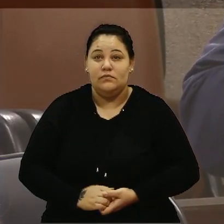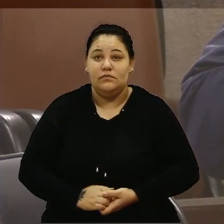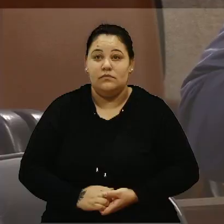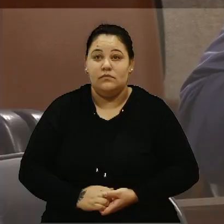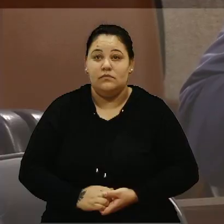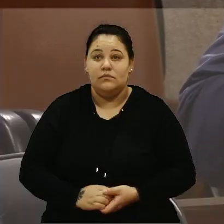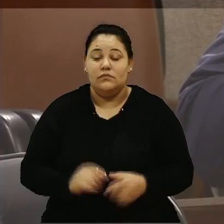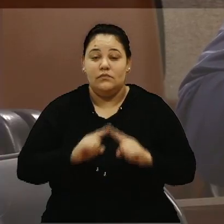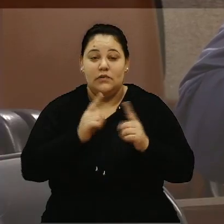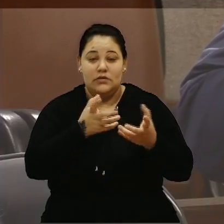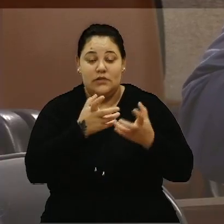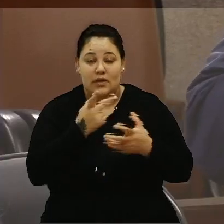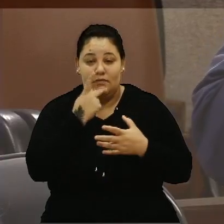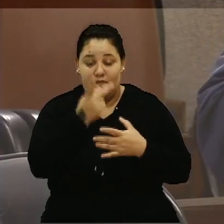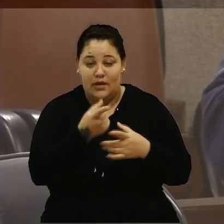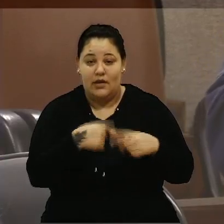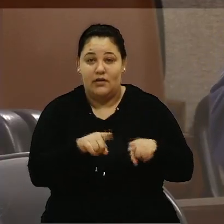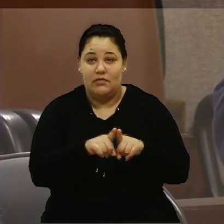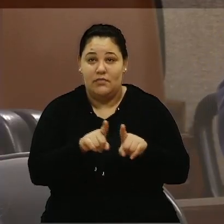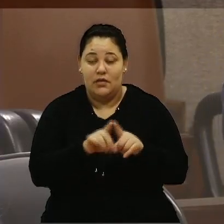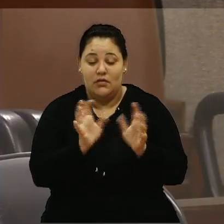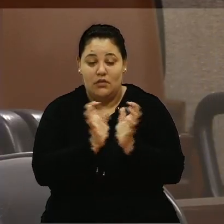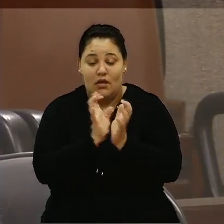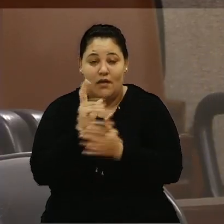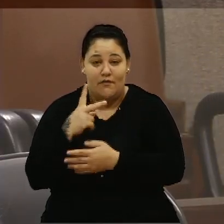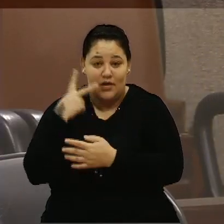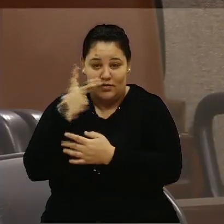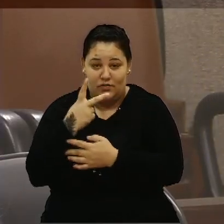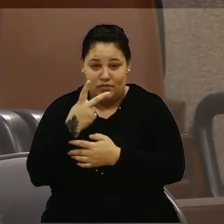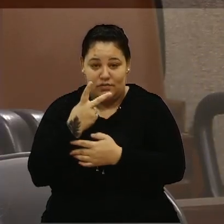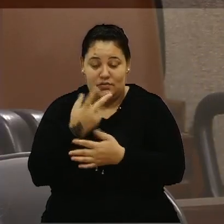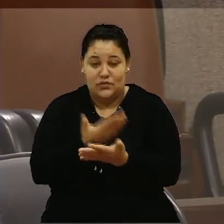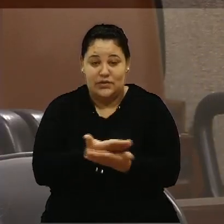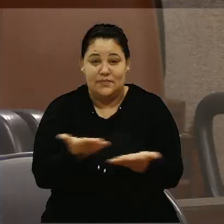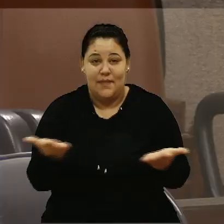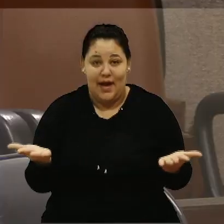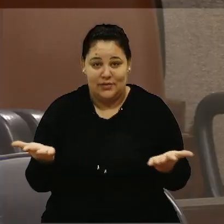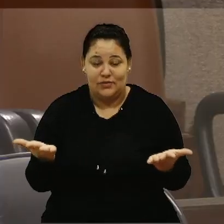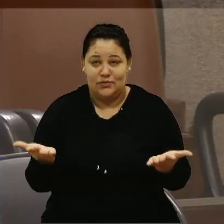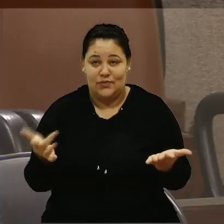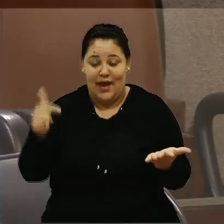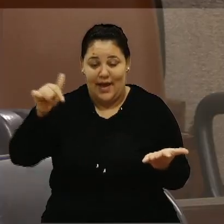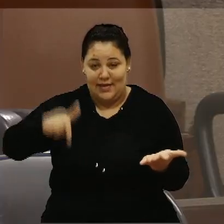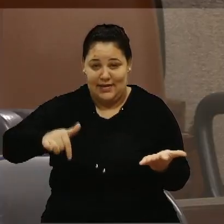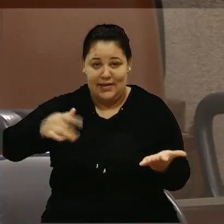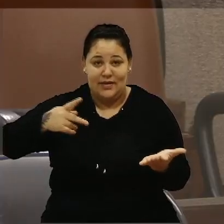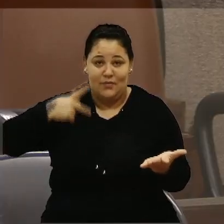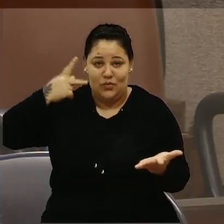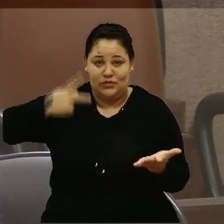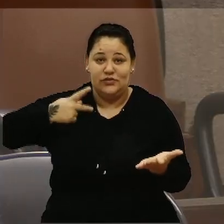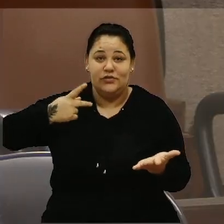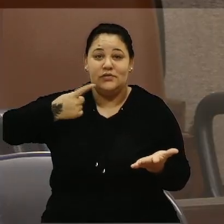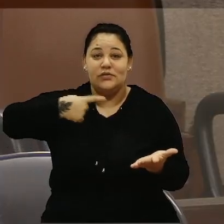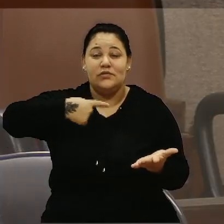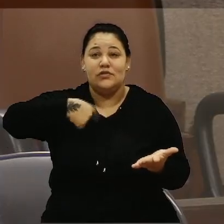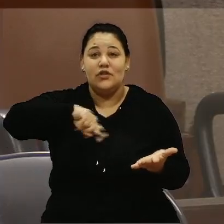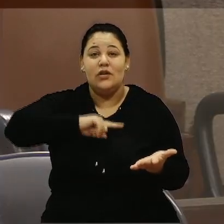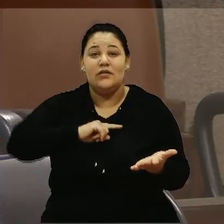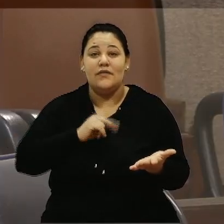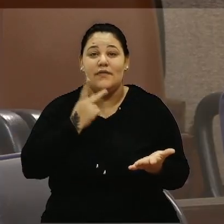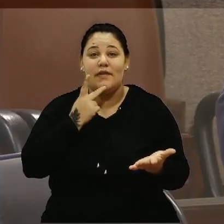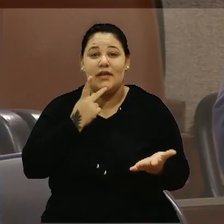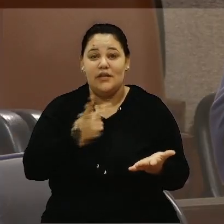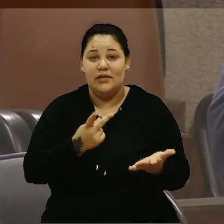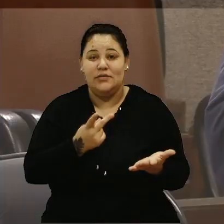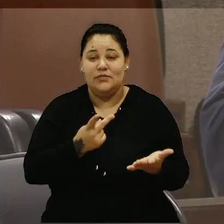Mas eu quero dizer, colegas vereadores, que o espaço do parlamento, ele é um espaço que, quando a gente fala, mesmo que seja